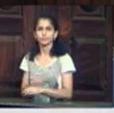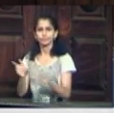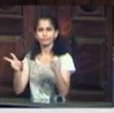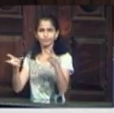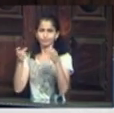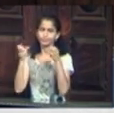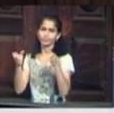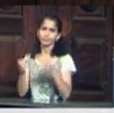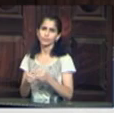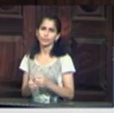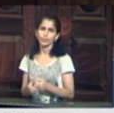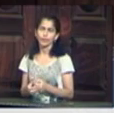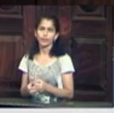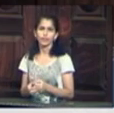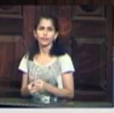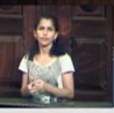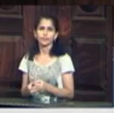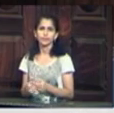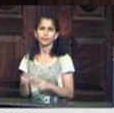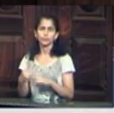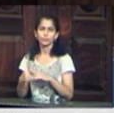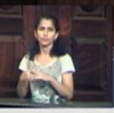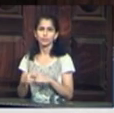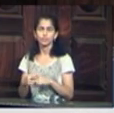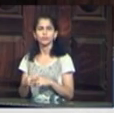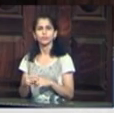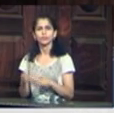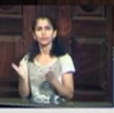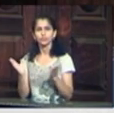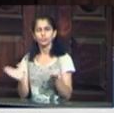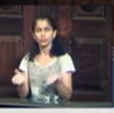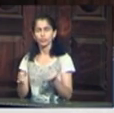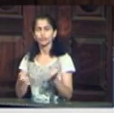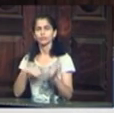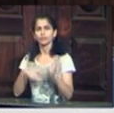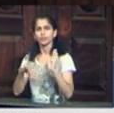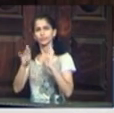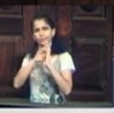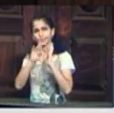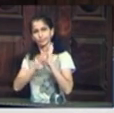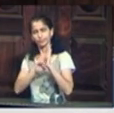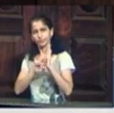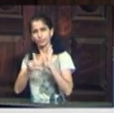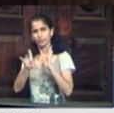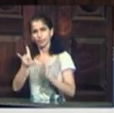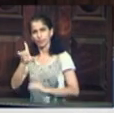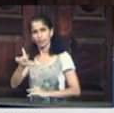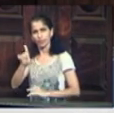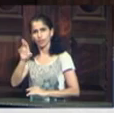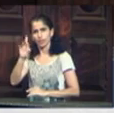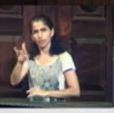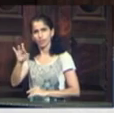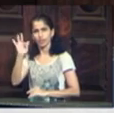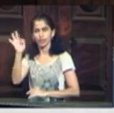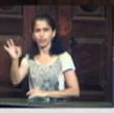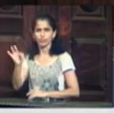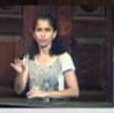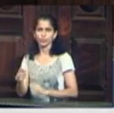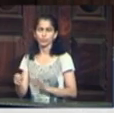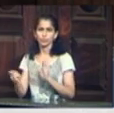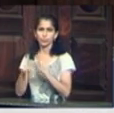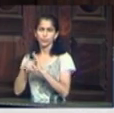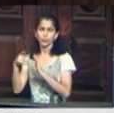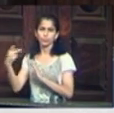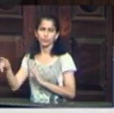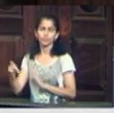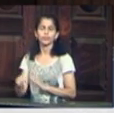matéria, visto que ela já é regulada pela lei de responsabilidade fiscal. No